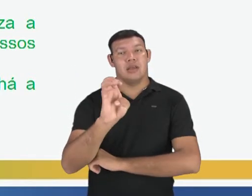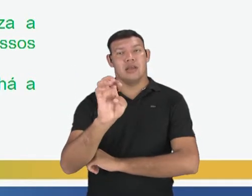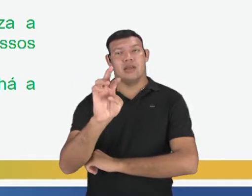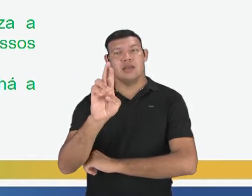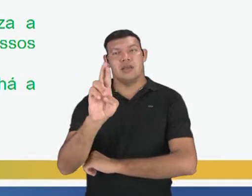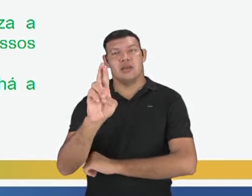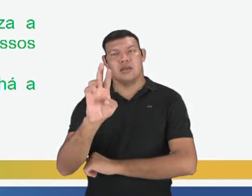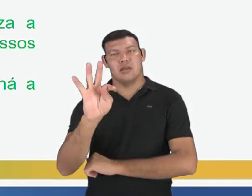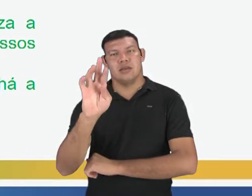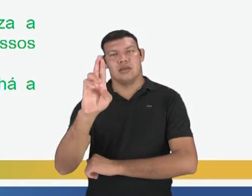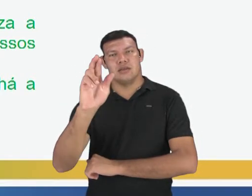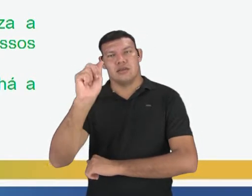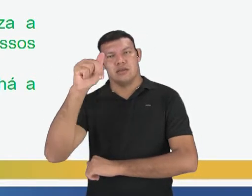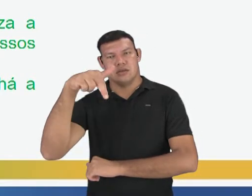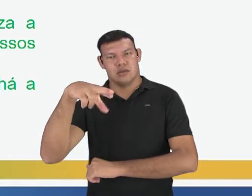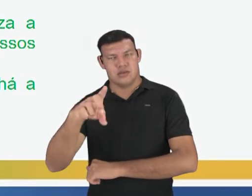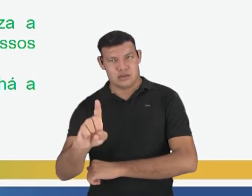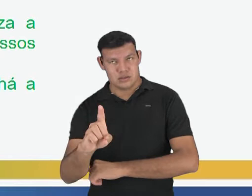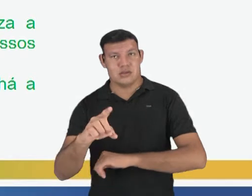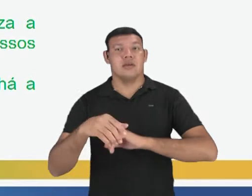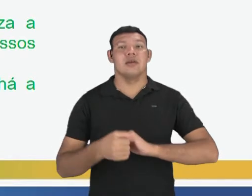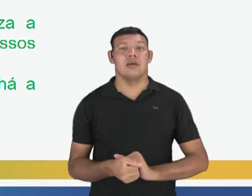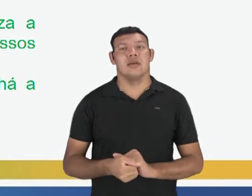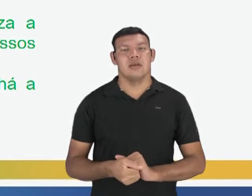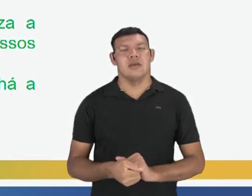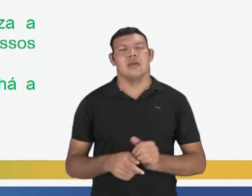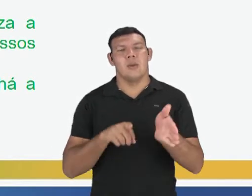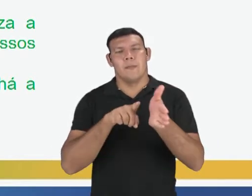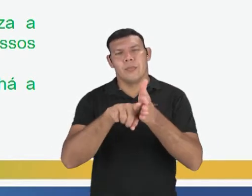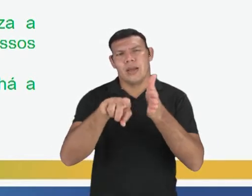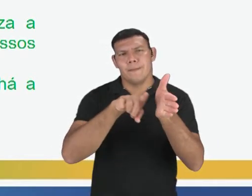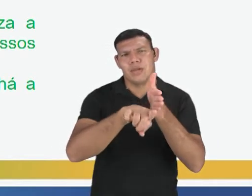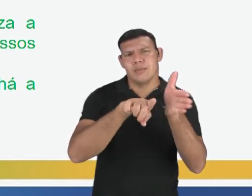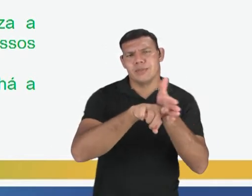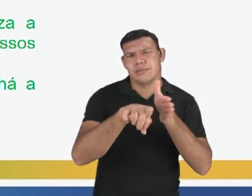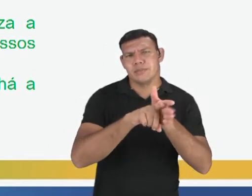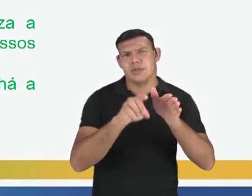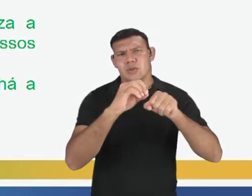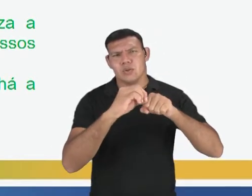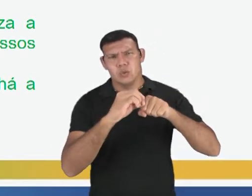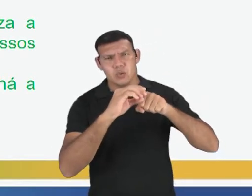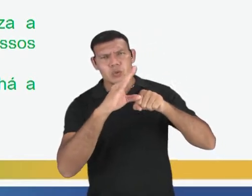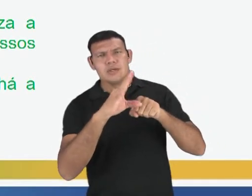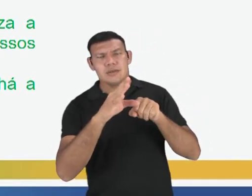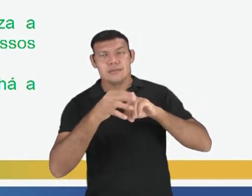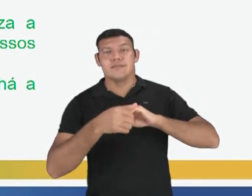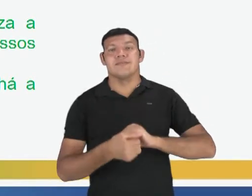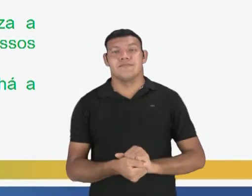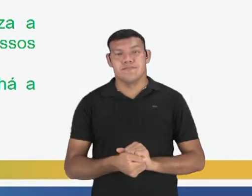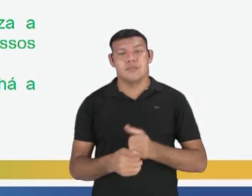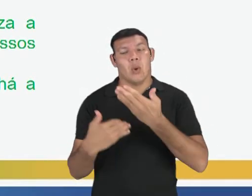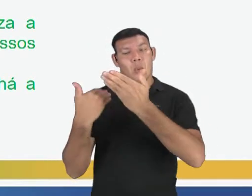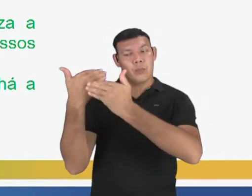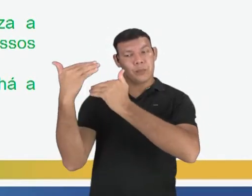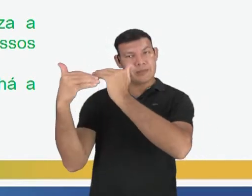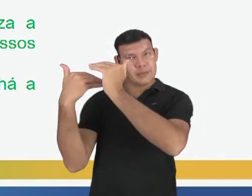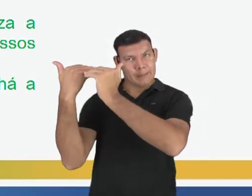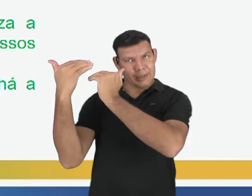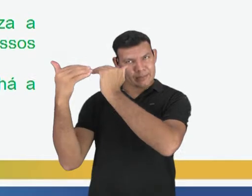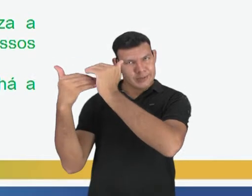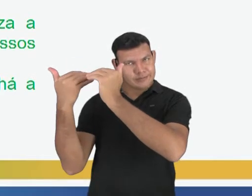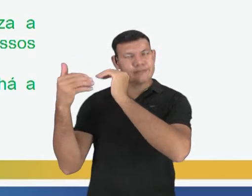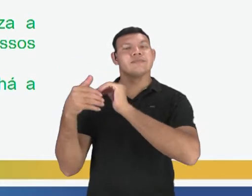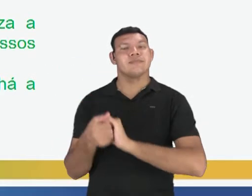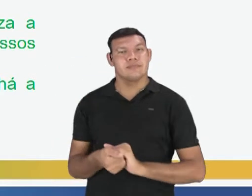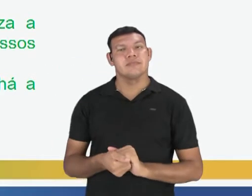questionar, ele vai problematizar, certo? O conhecimento. Ele vai dizer que o conhecimento desenvolvido,